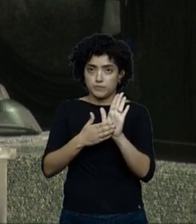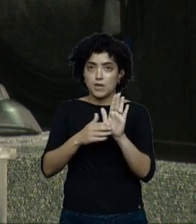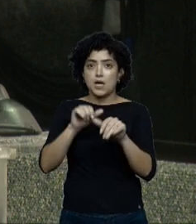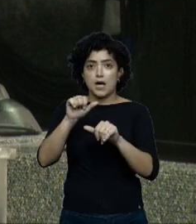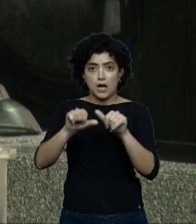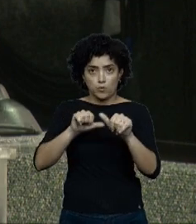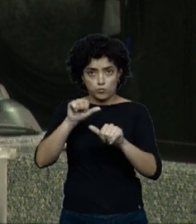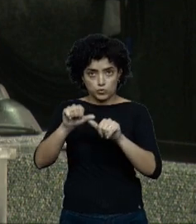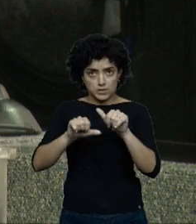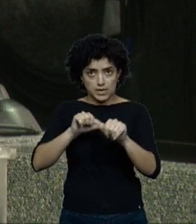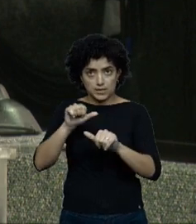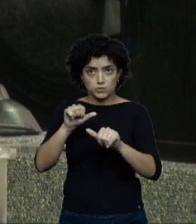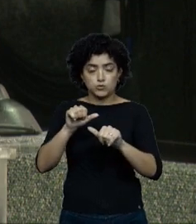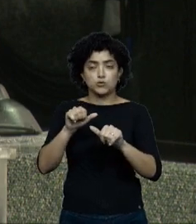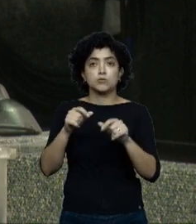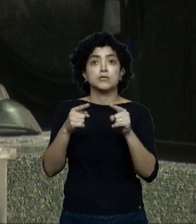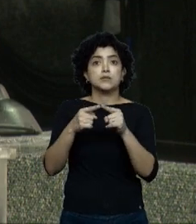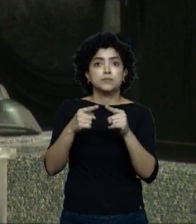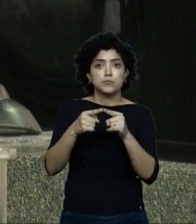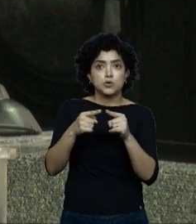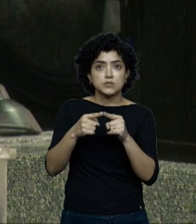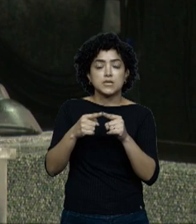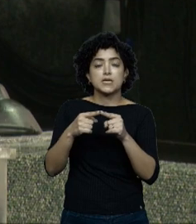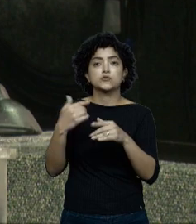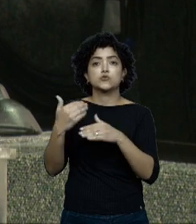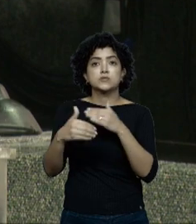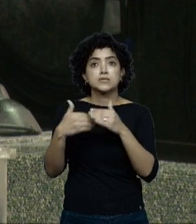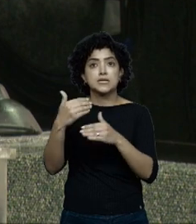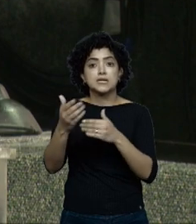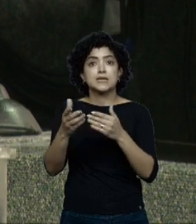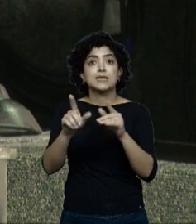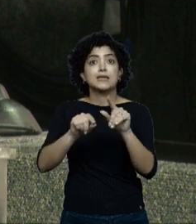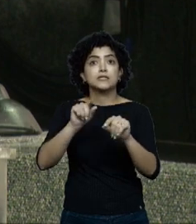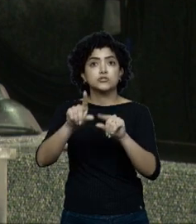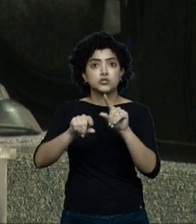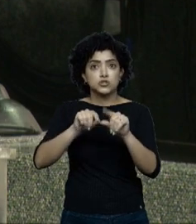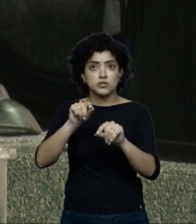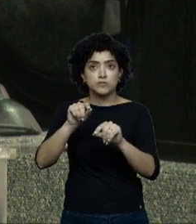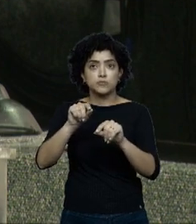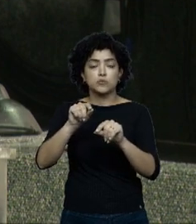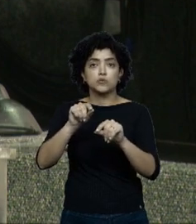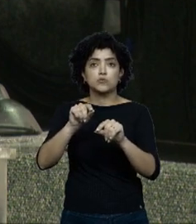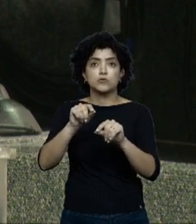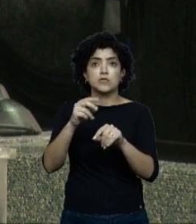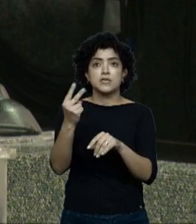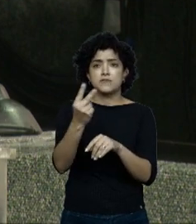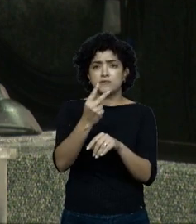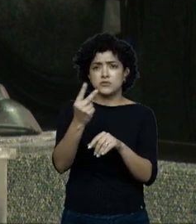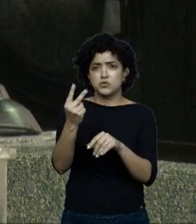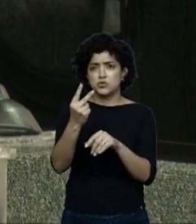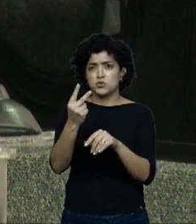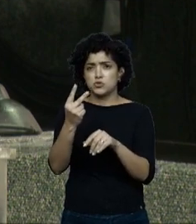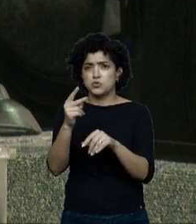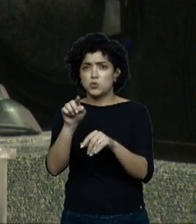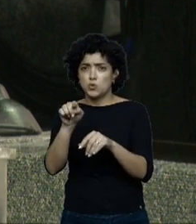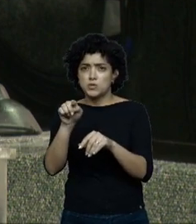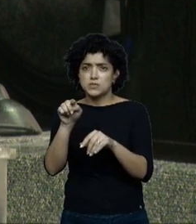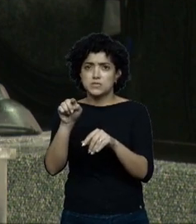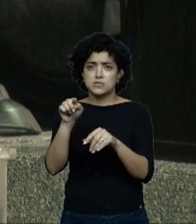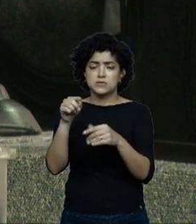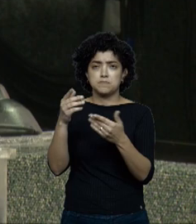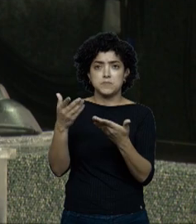alterado os pontos que citamos na questão do processo seletivo a deputada falou em 22 mil 20 e Poucos mil né